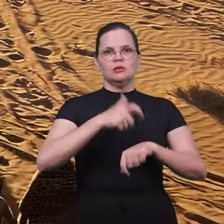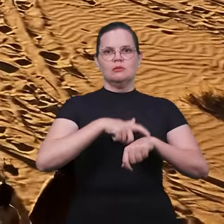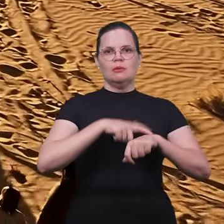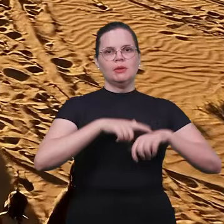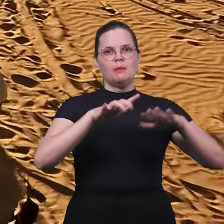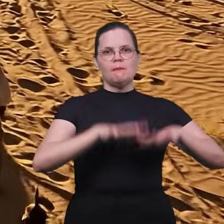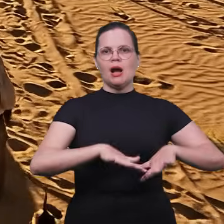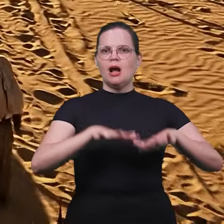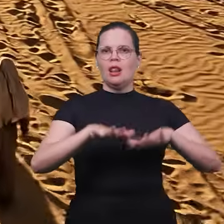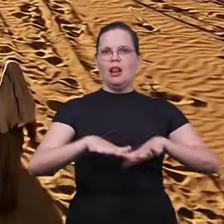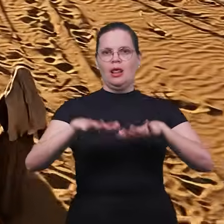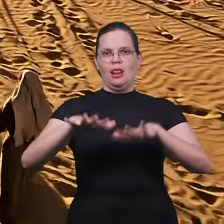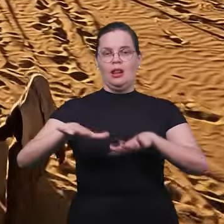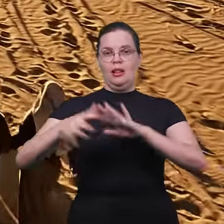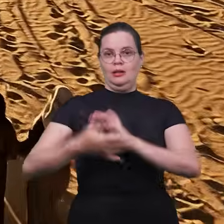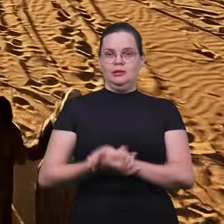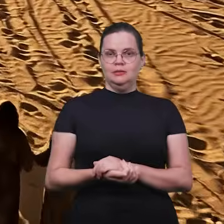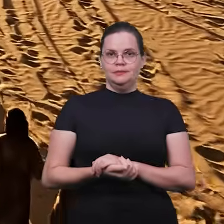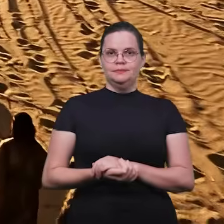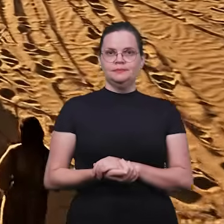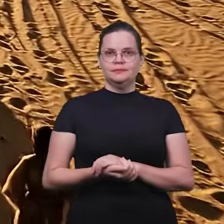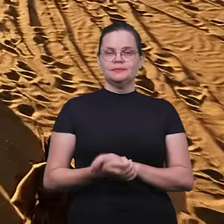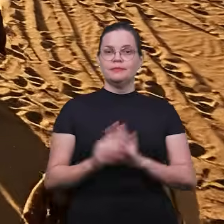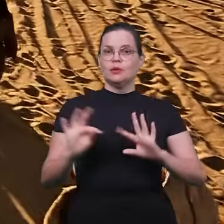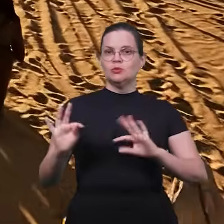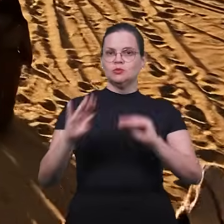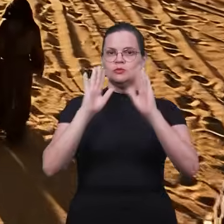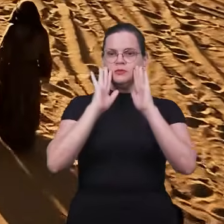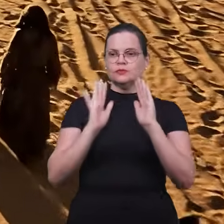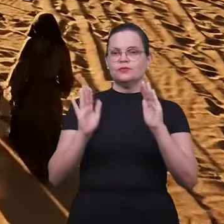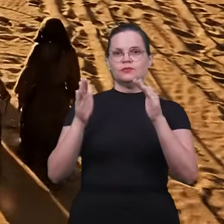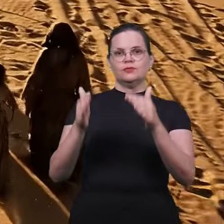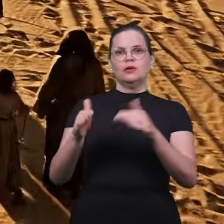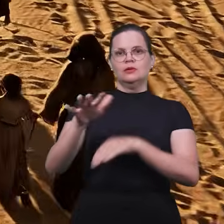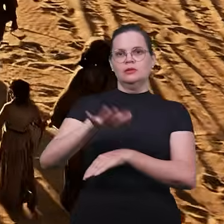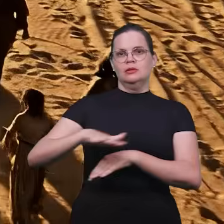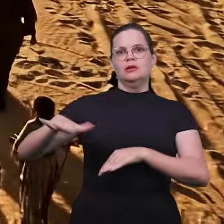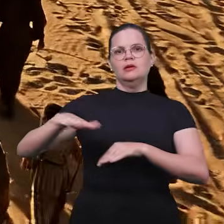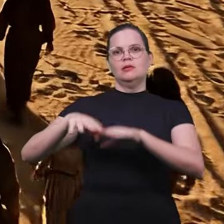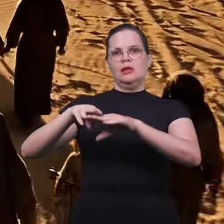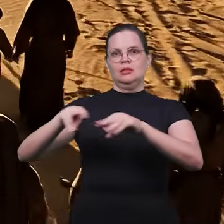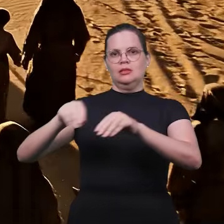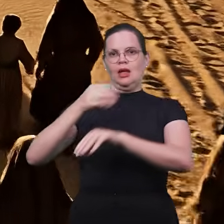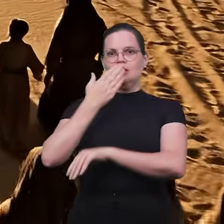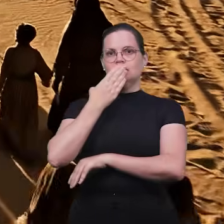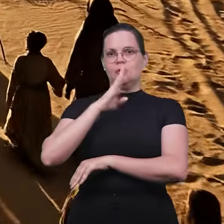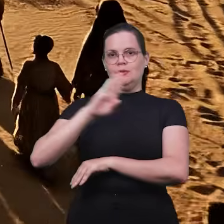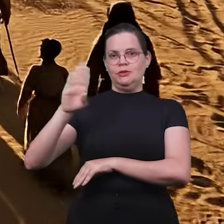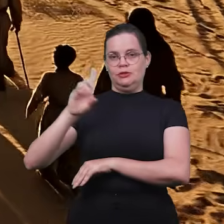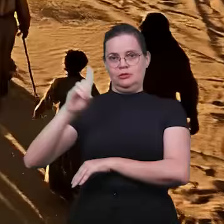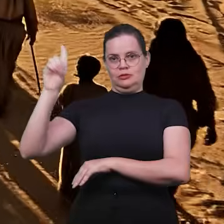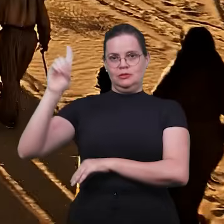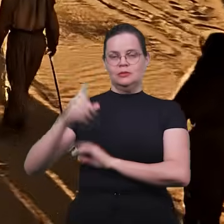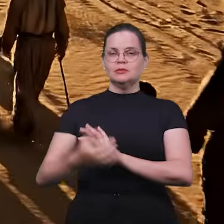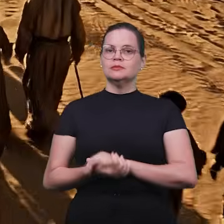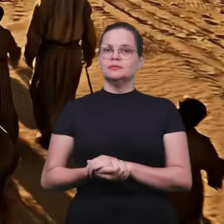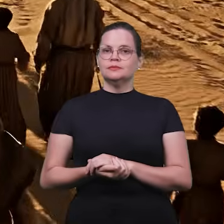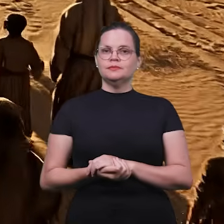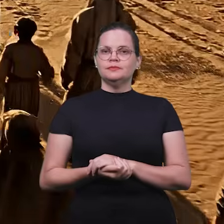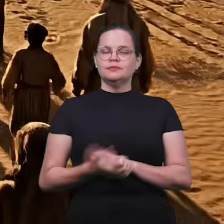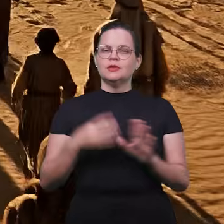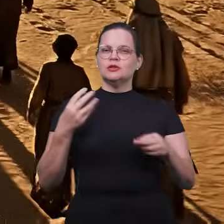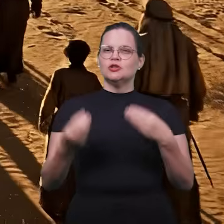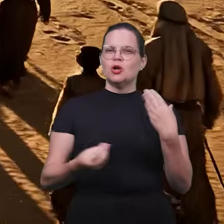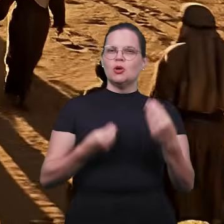no restante da jornada, e isso rumo à terra prometida. É realmente notável o